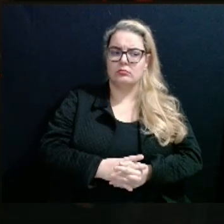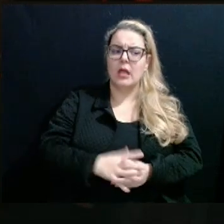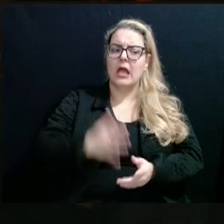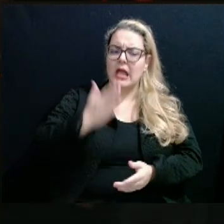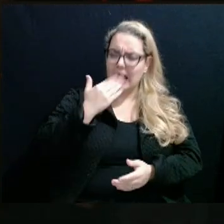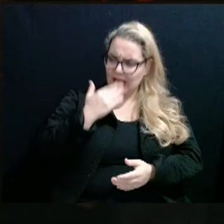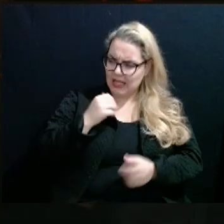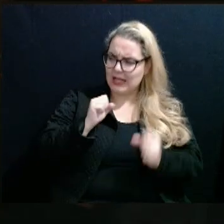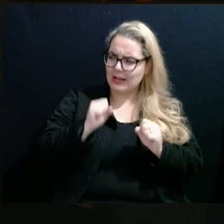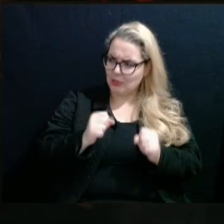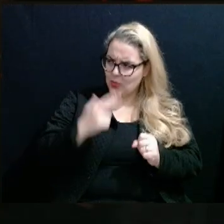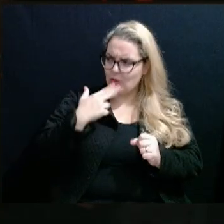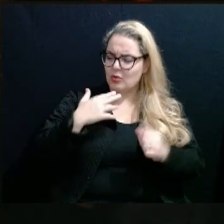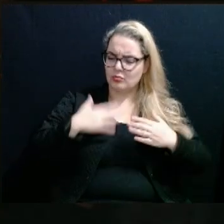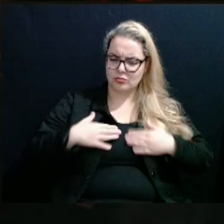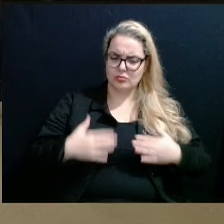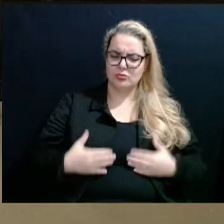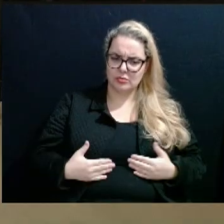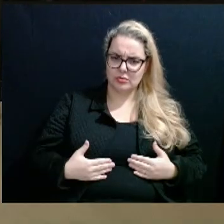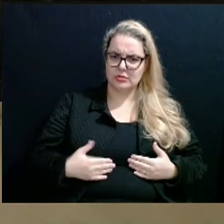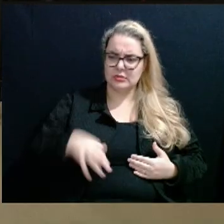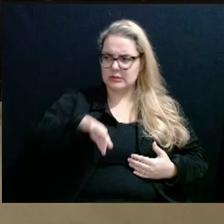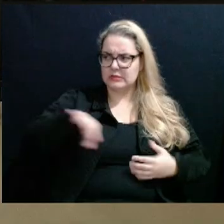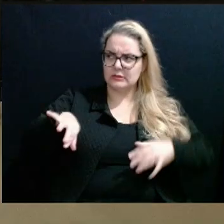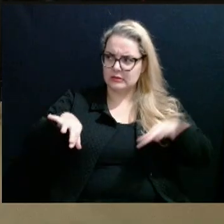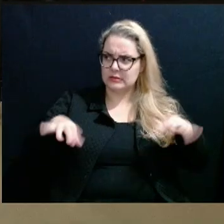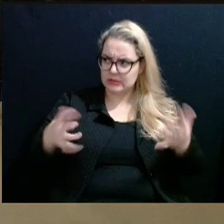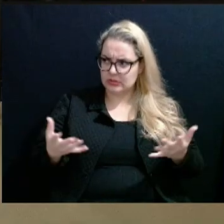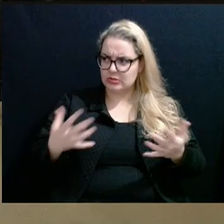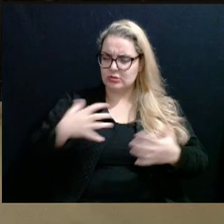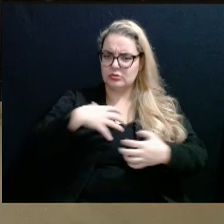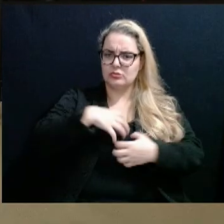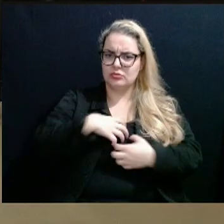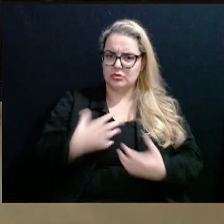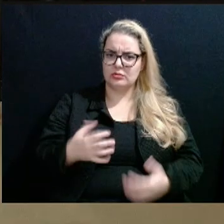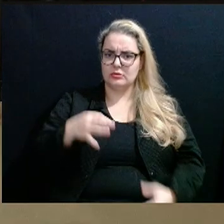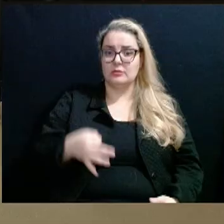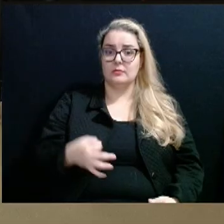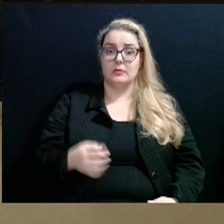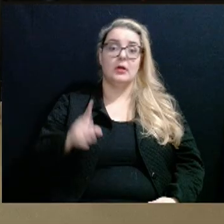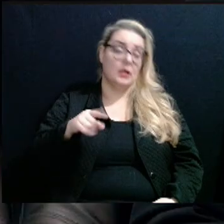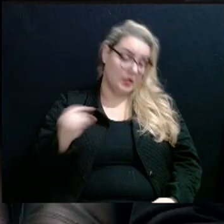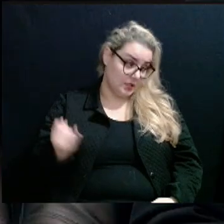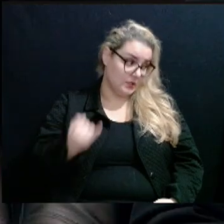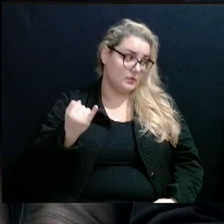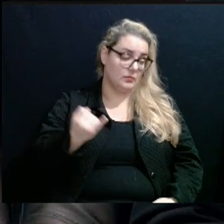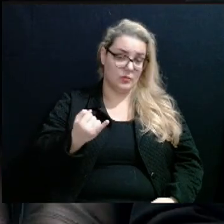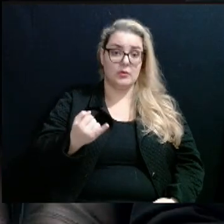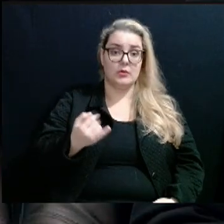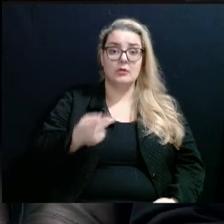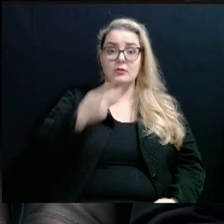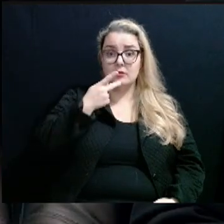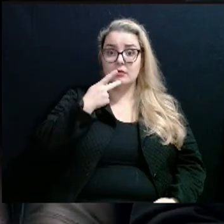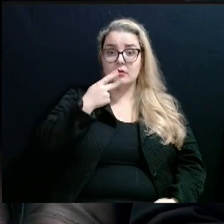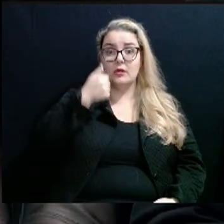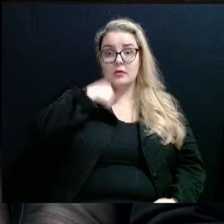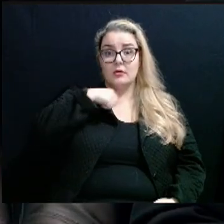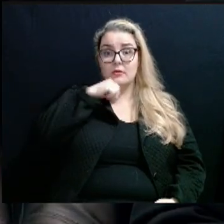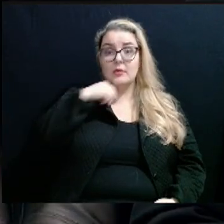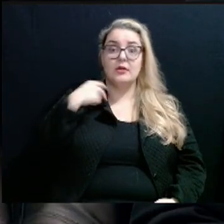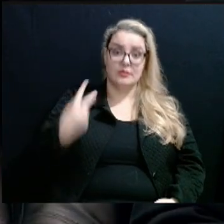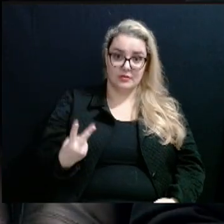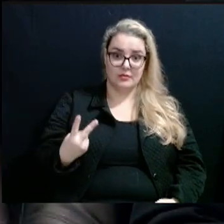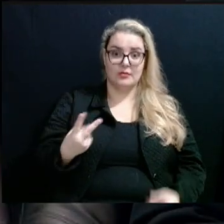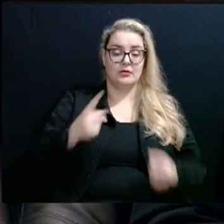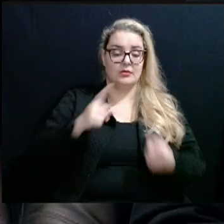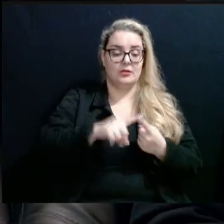de forma assertiva? Eu acho importante mencionar que eu sou mãe de 2. Uau! Eu tenho um filho de 2 anos e uma